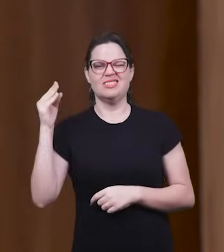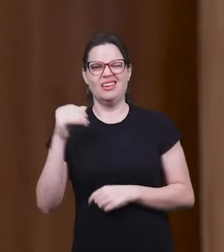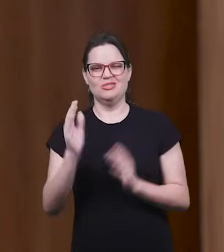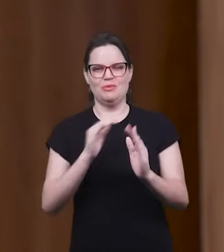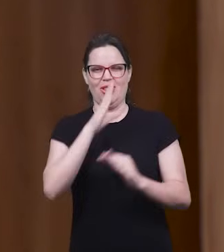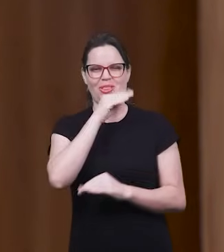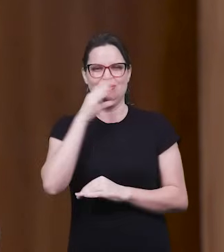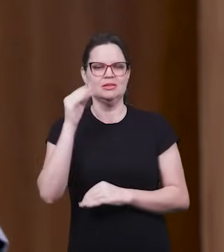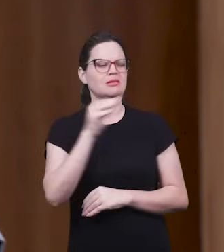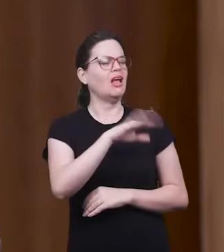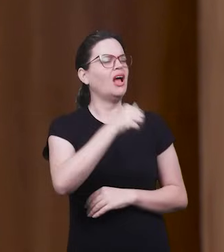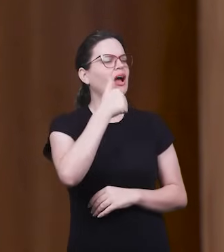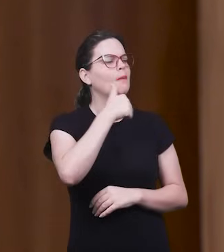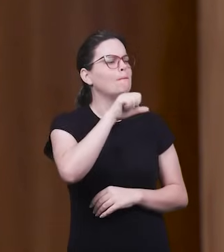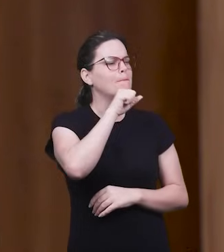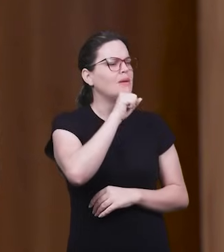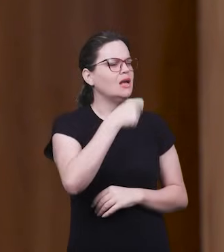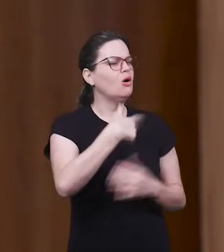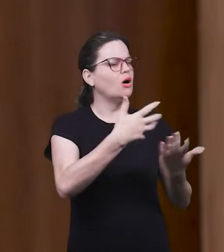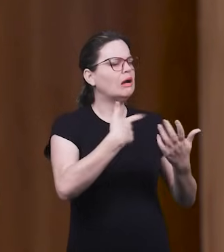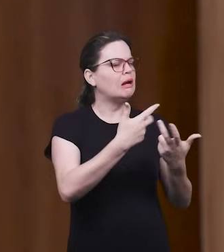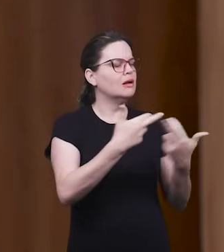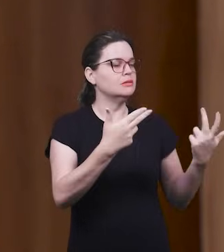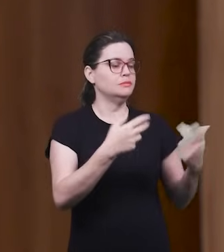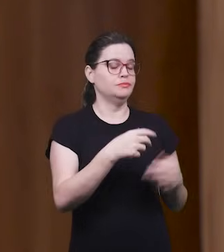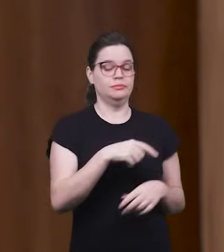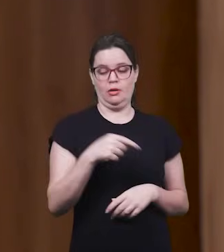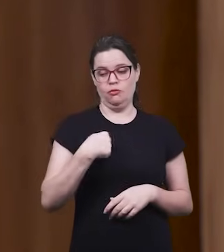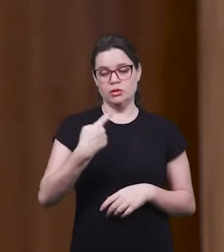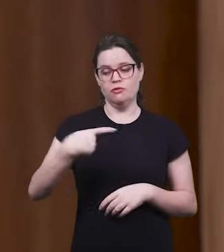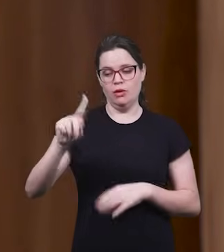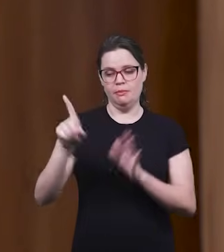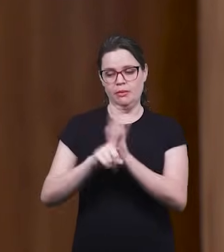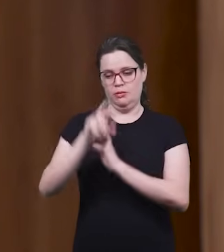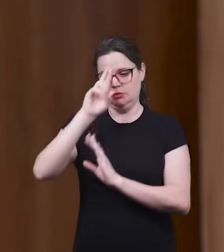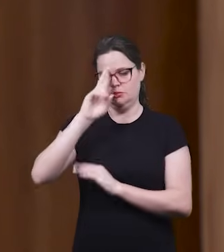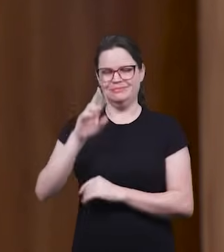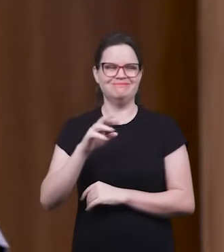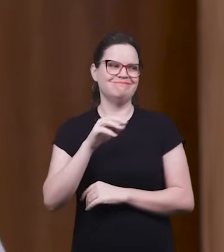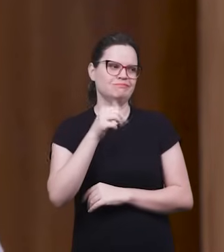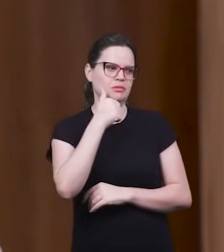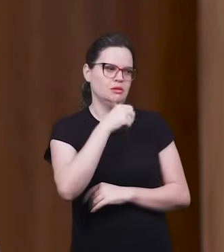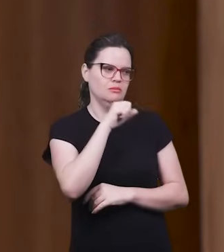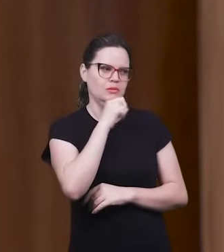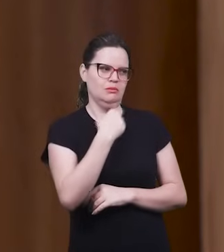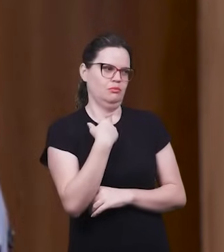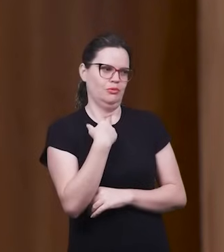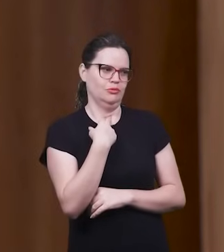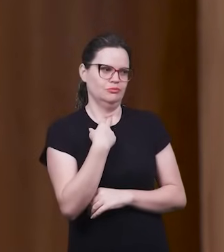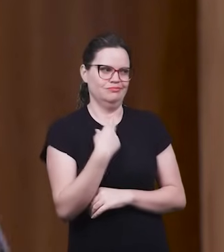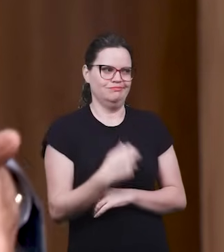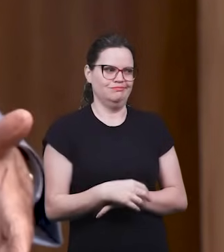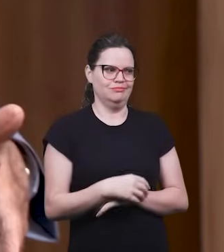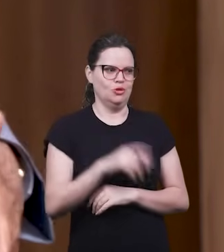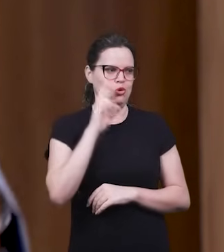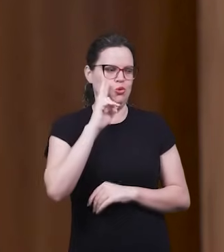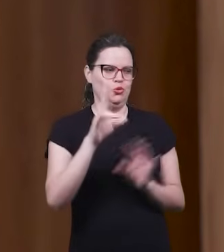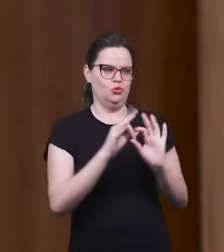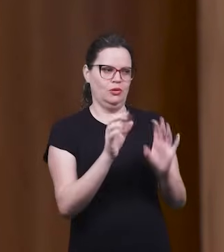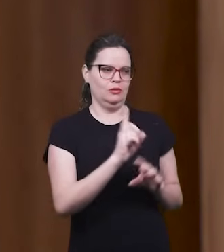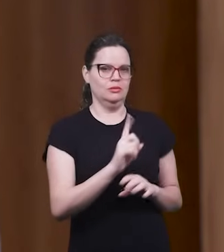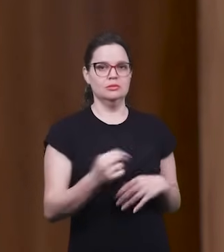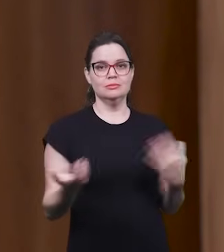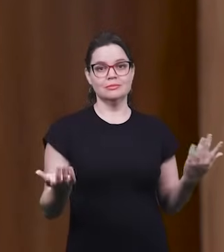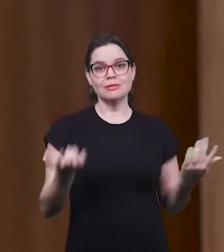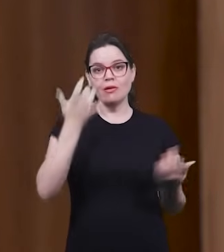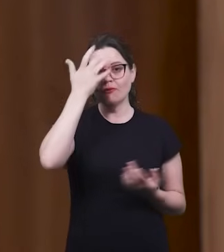adolescente. Vem cá, minha filha, você vai consultar o senhor. Mamãe, não é para ir. Que